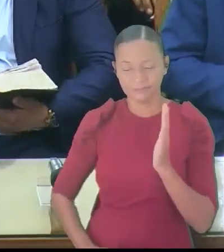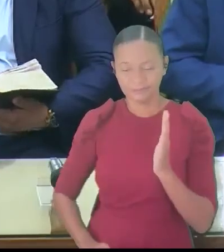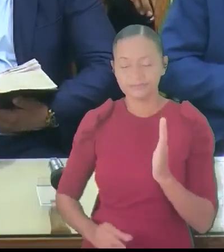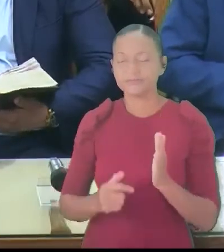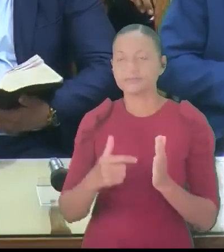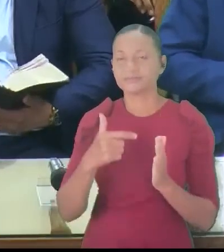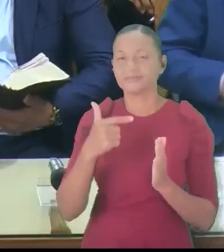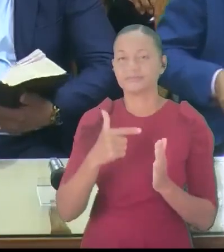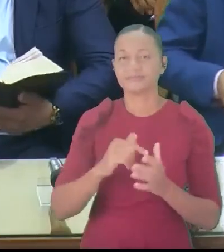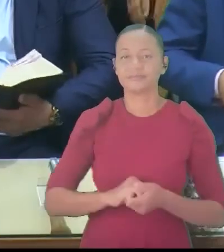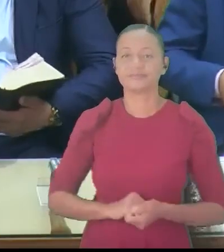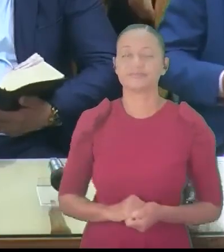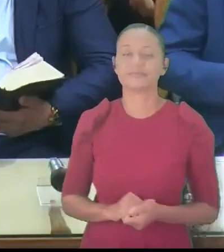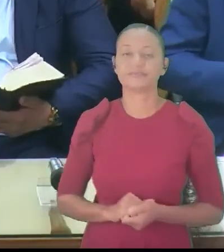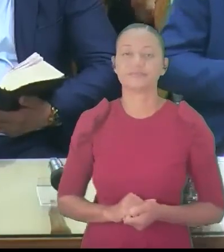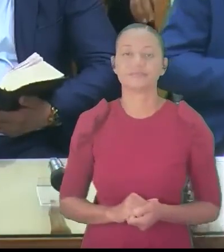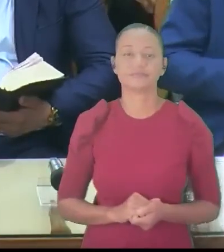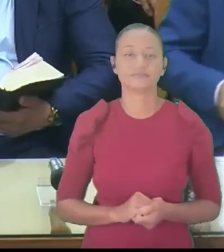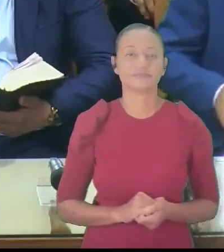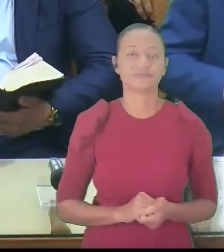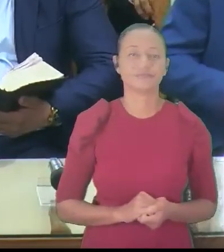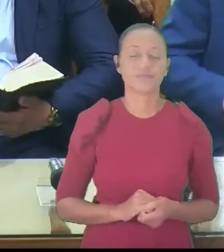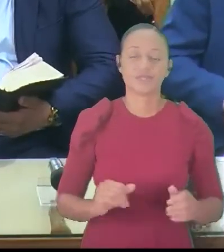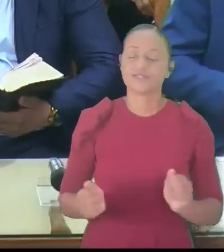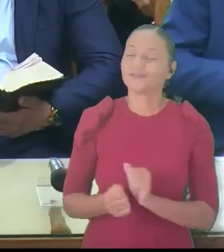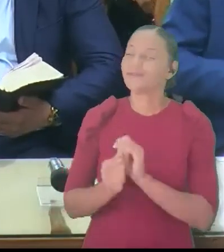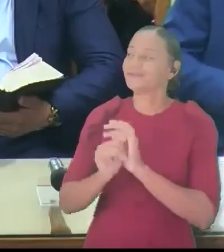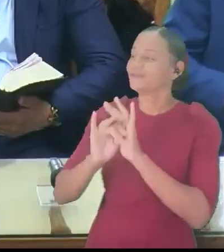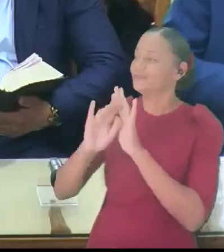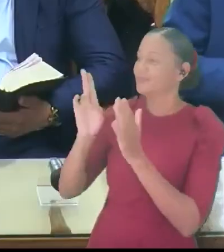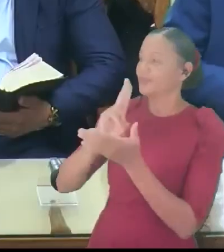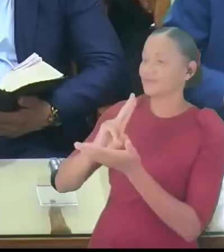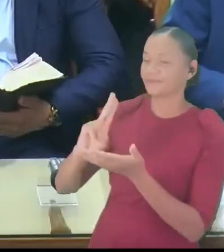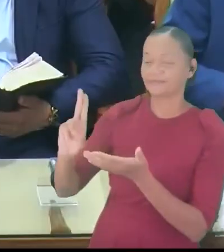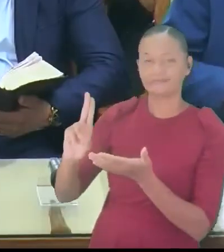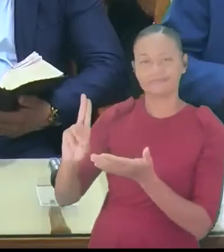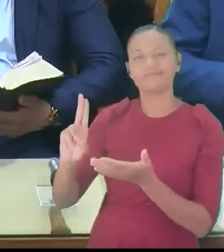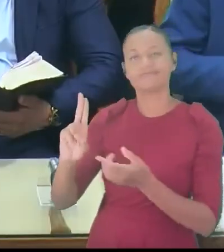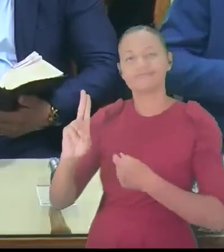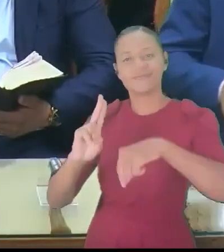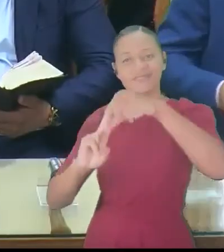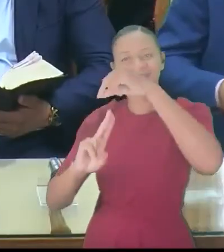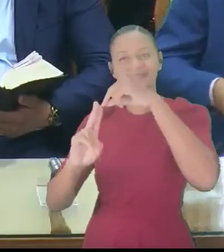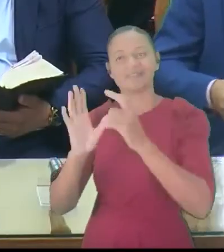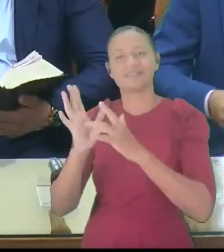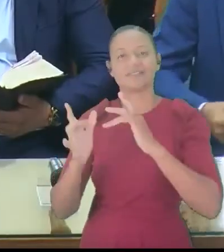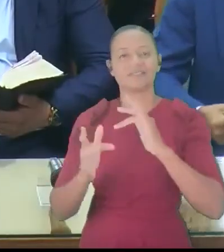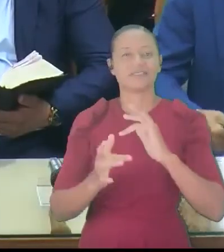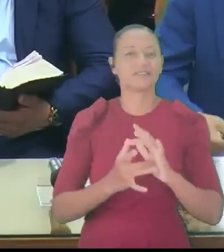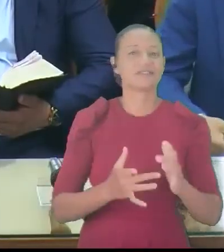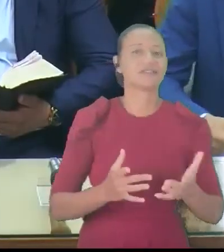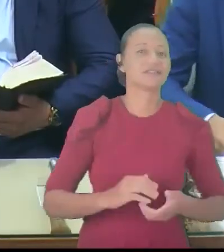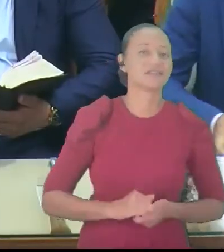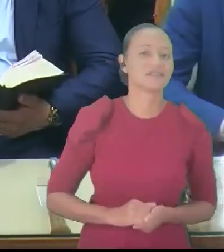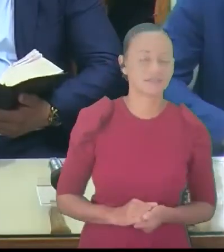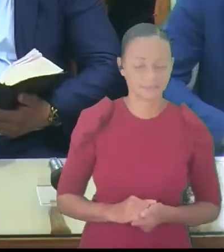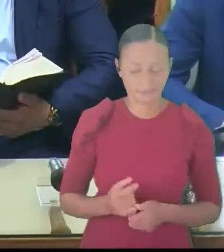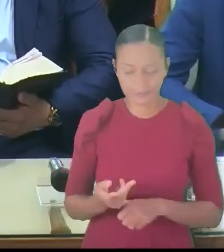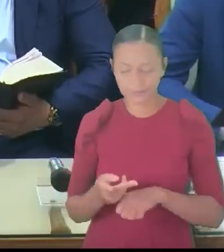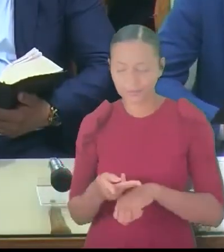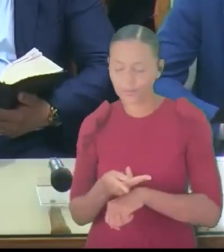2. Glória ao nome santo de Jesus. Está fora do script, por isso que nós estamos ainda a